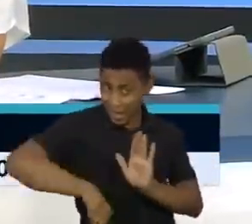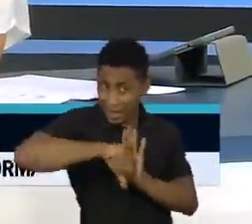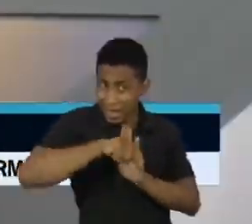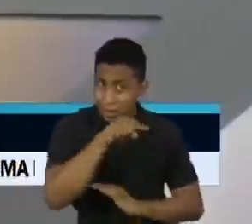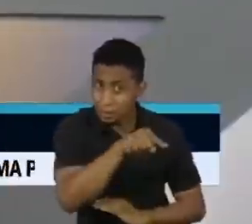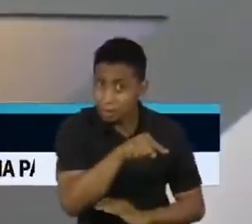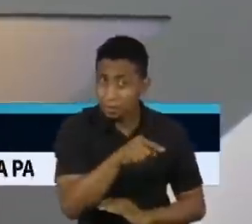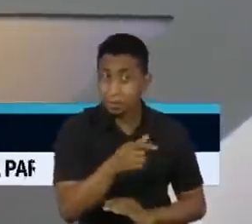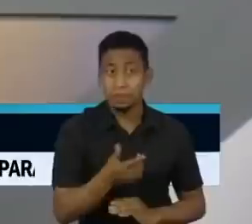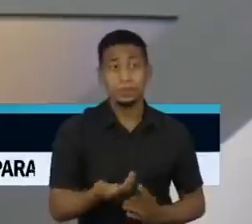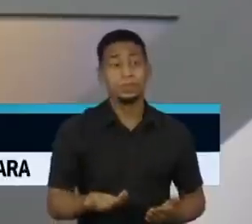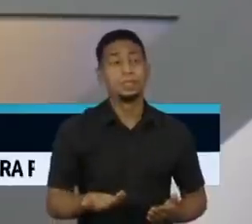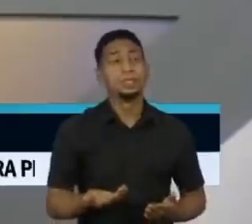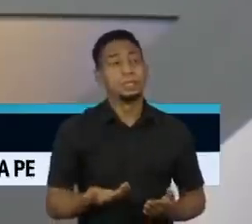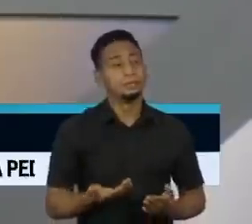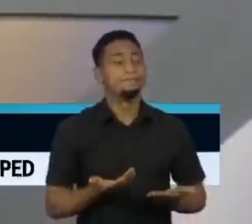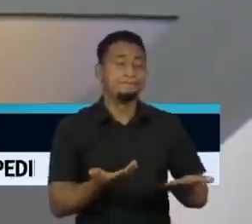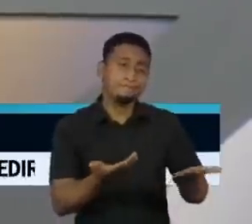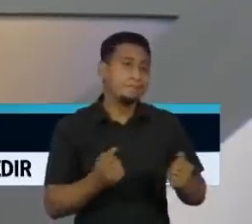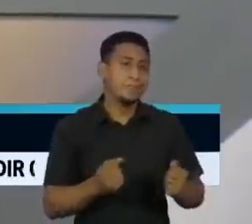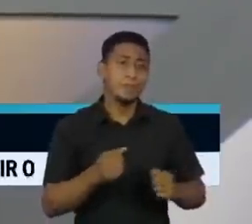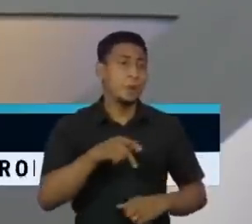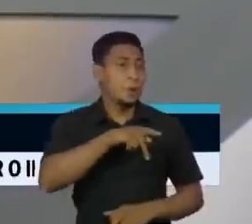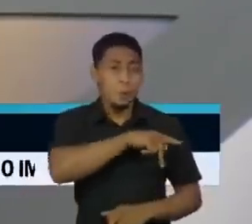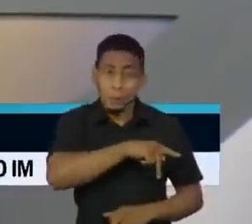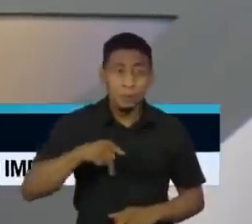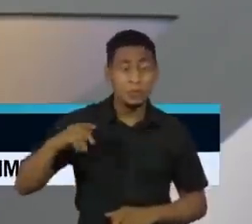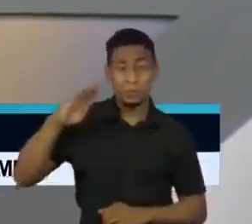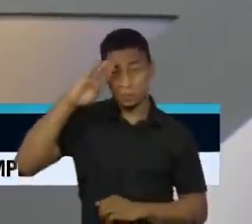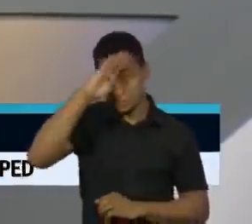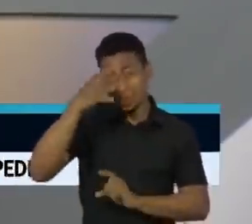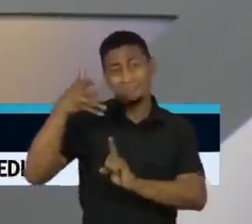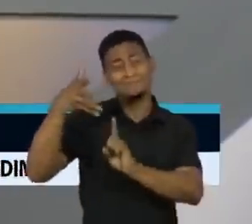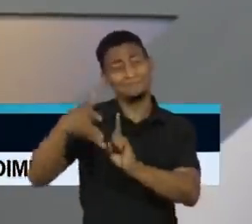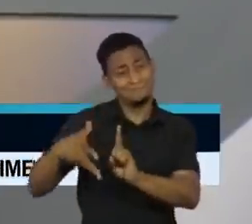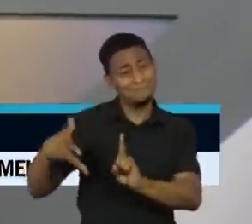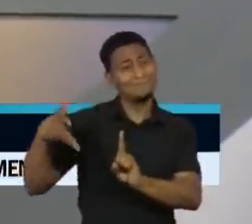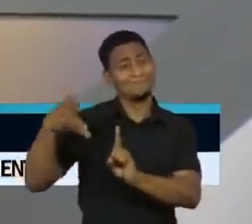dúvida nenhuma, né? O presidente tem reiterado, né, com uma